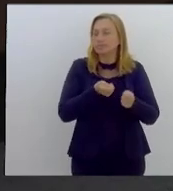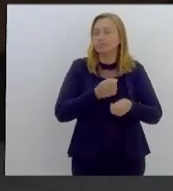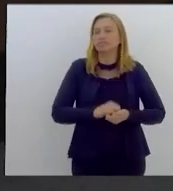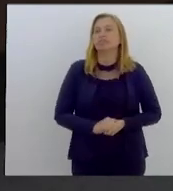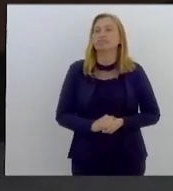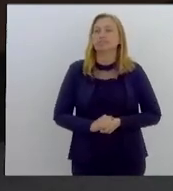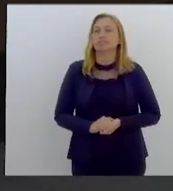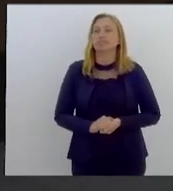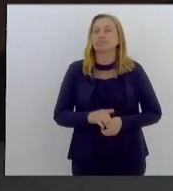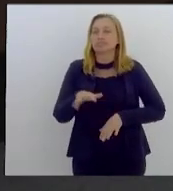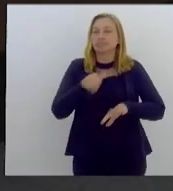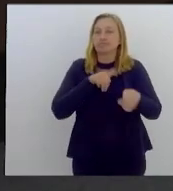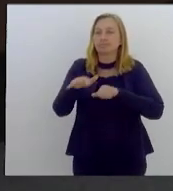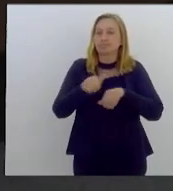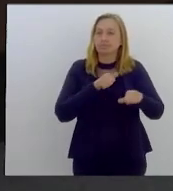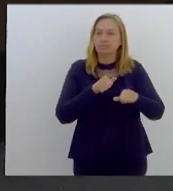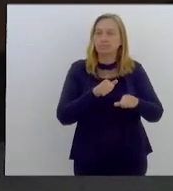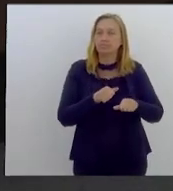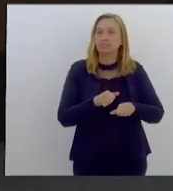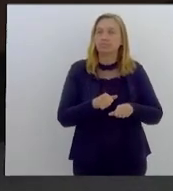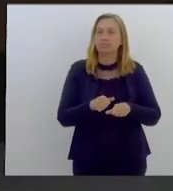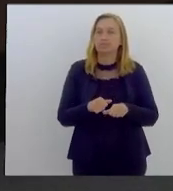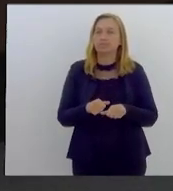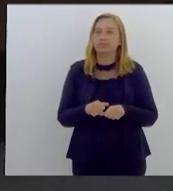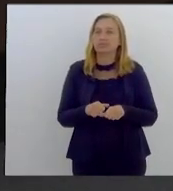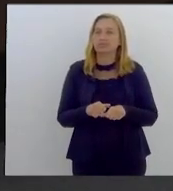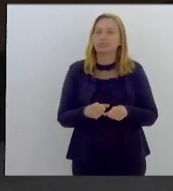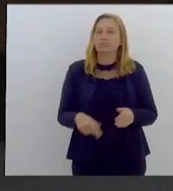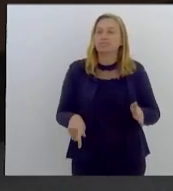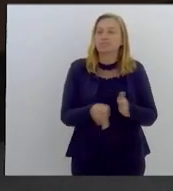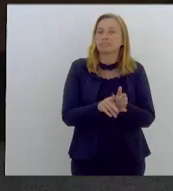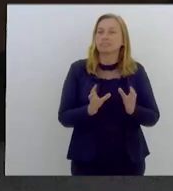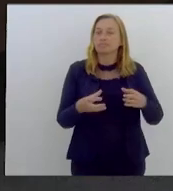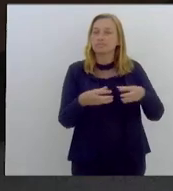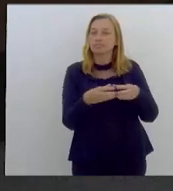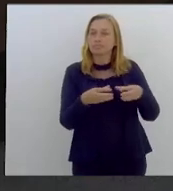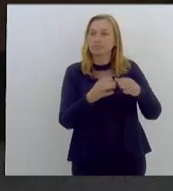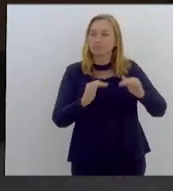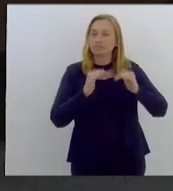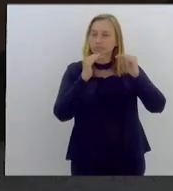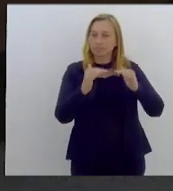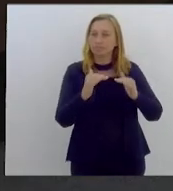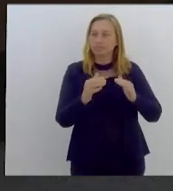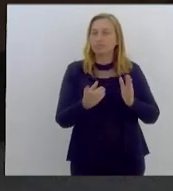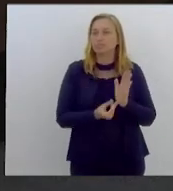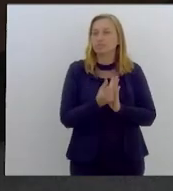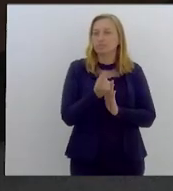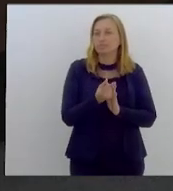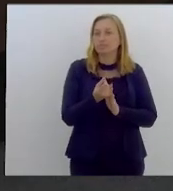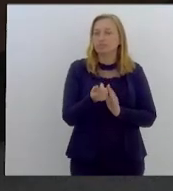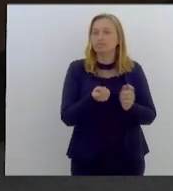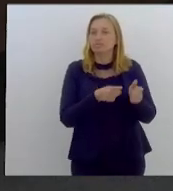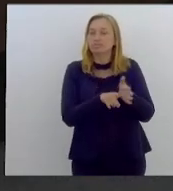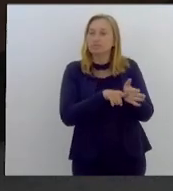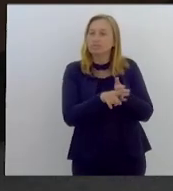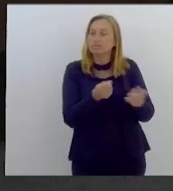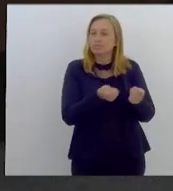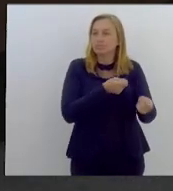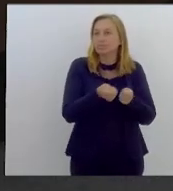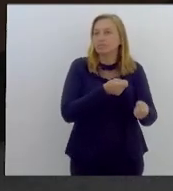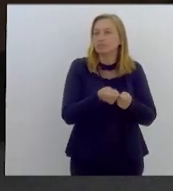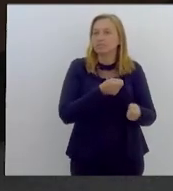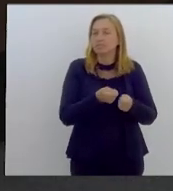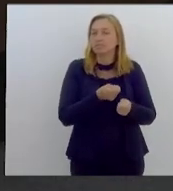Controle. Convoco nos termos regimentais os senhores membros da comissão, membros suplentes e titulares da Comissão de Orçamento, Finanças, Fiscalização Financeira e